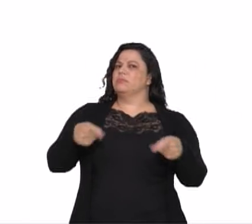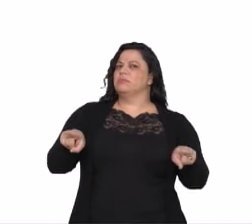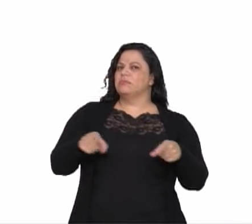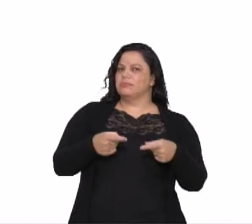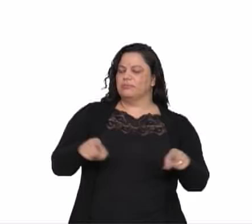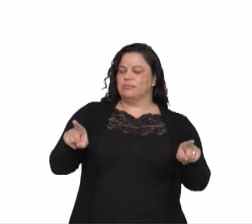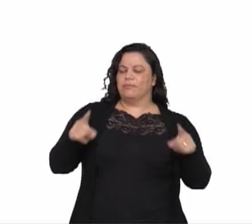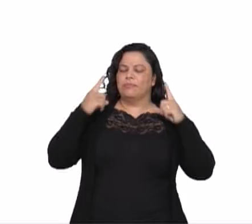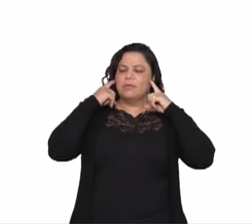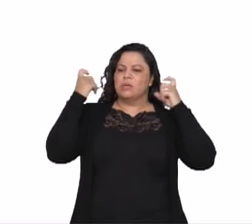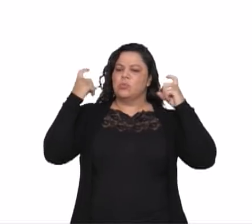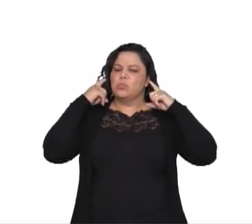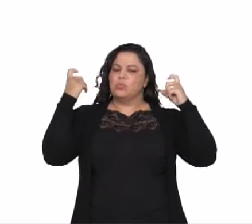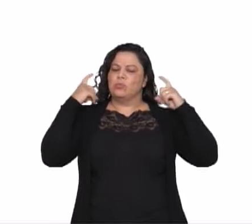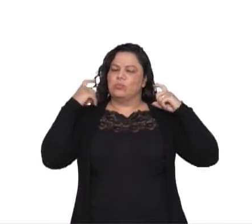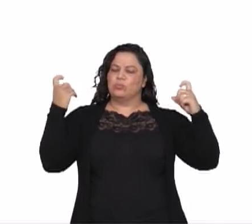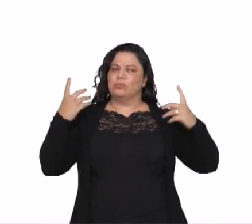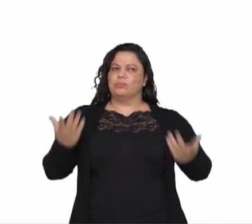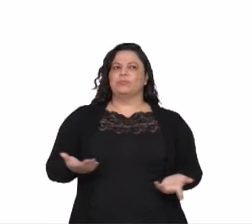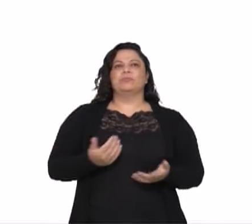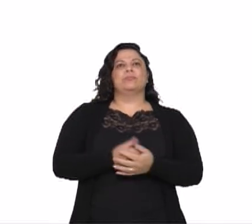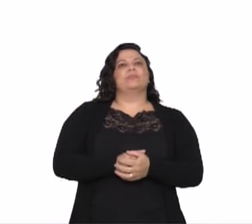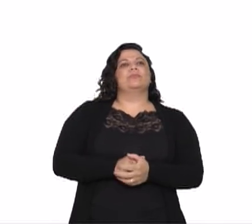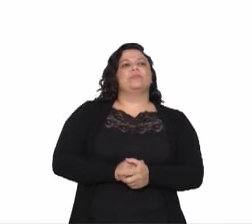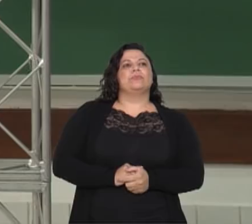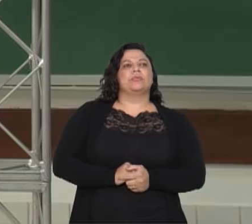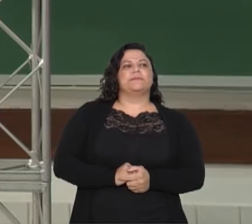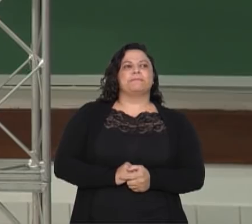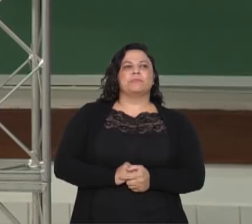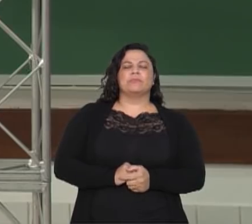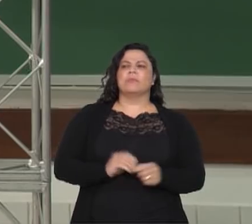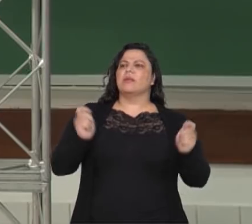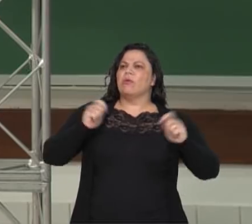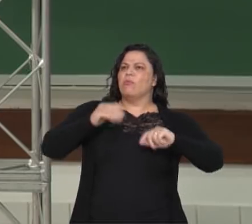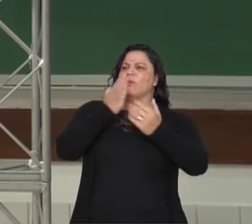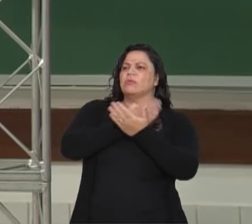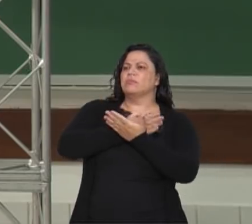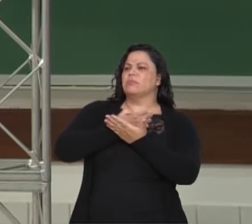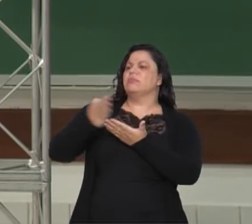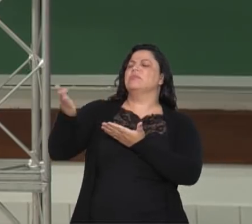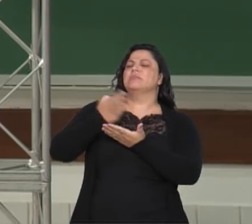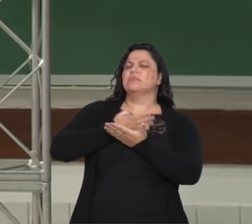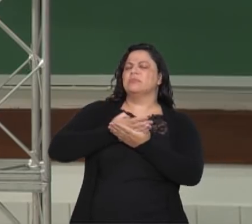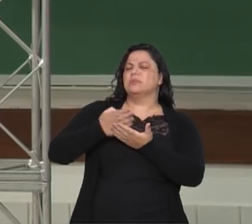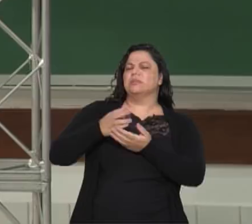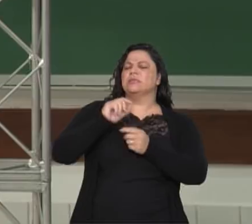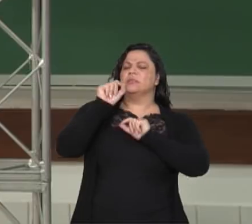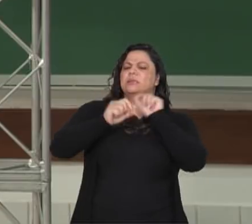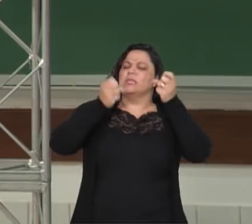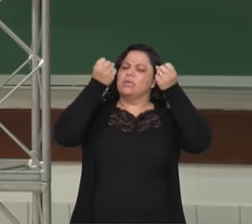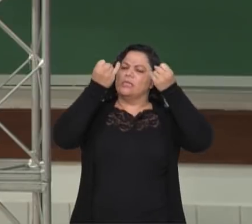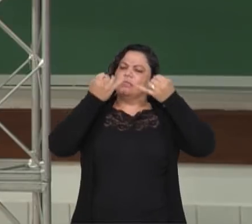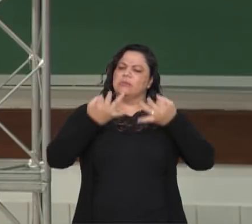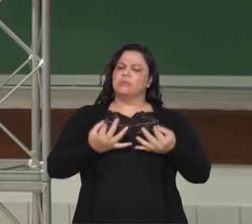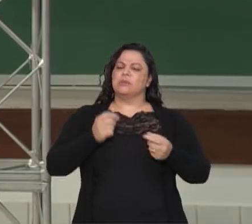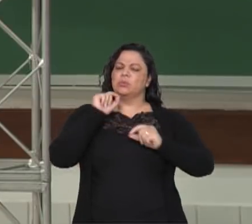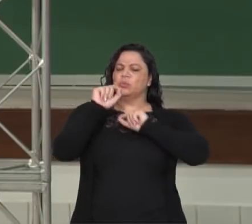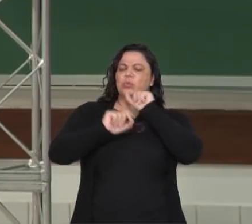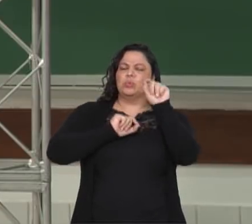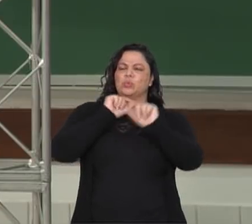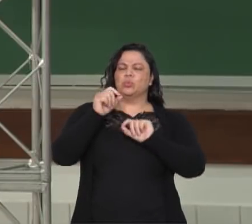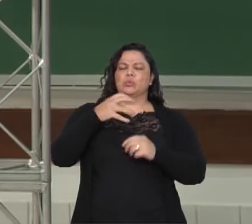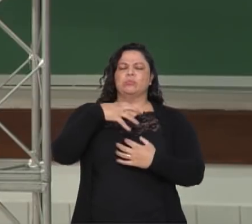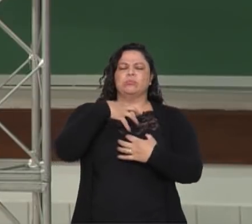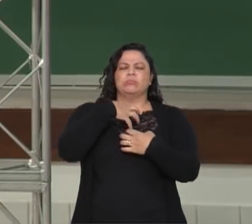Vou começar essa aula agora falando sobre os sentidos, como eles são importantes para a